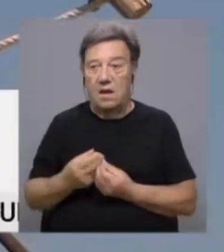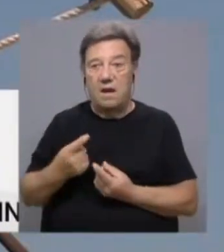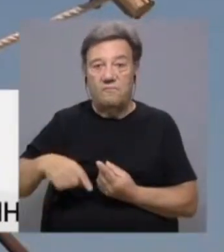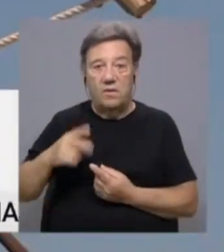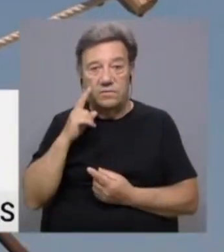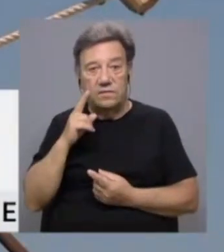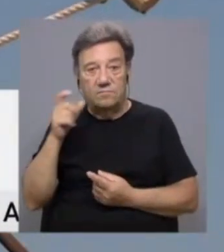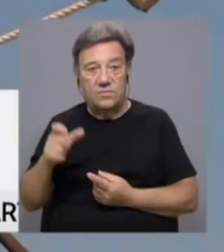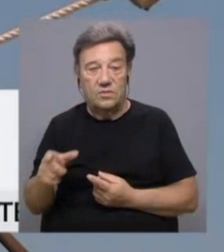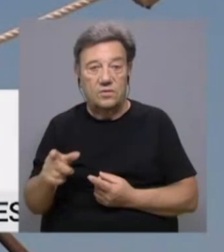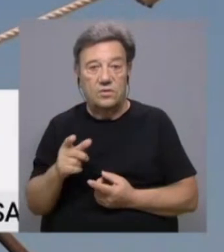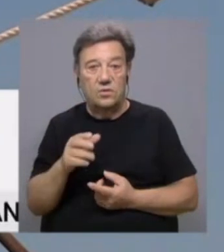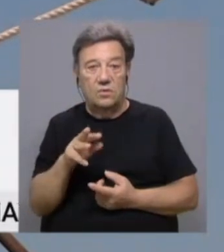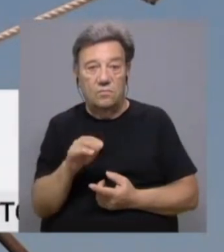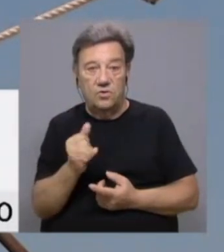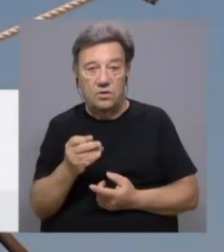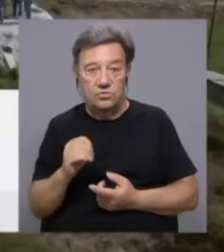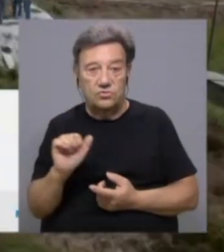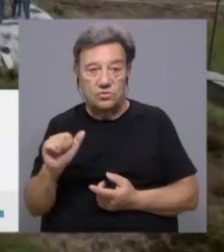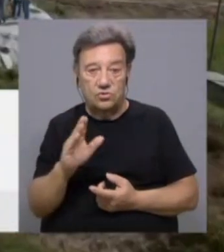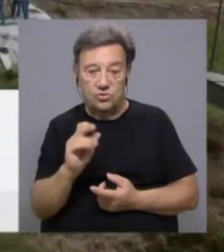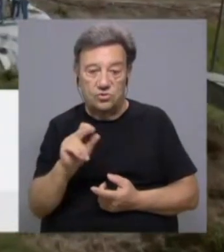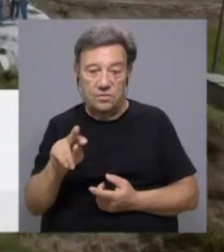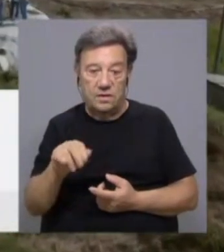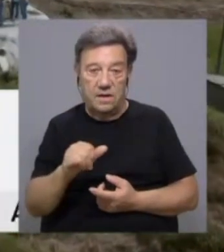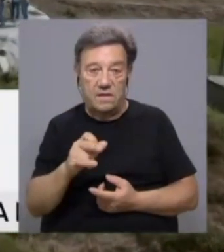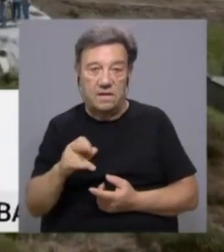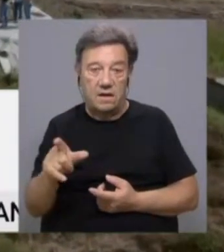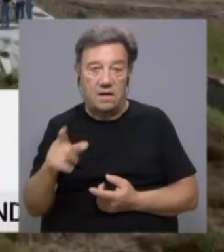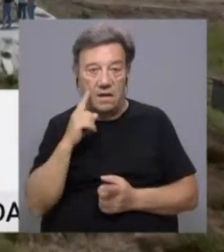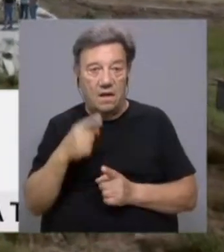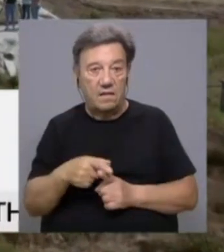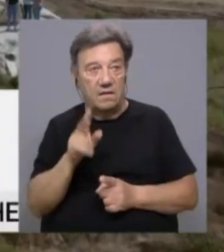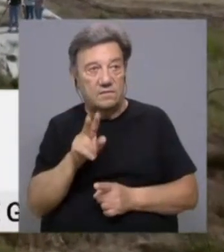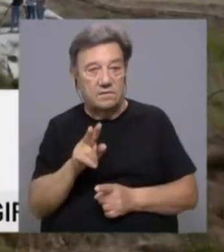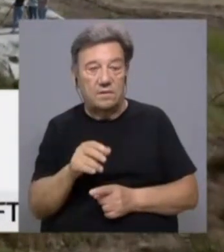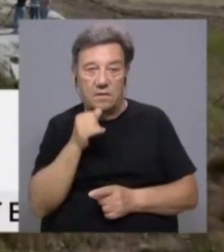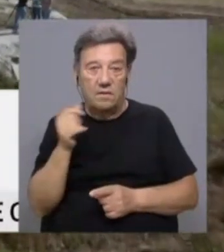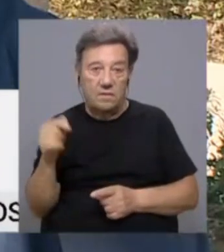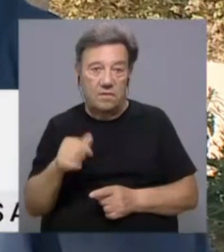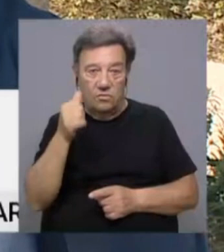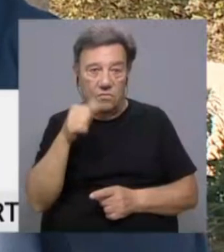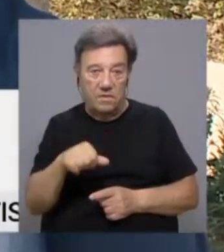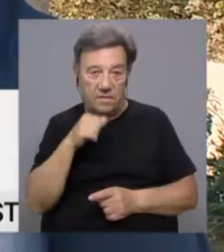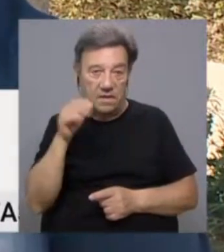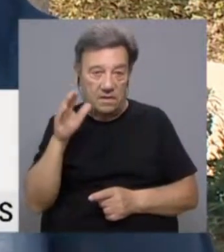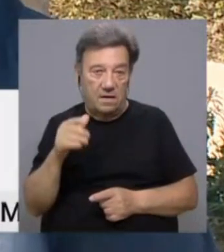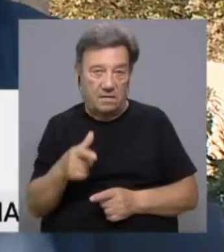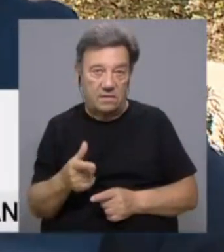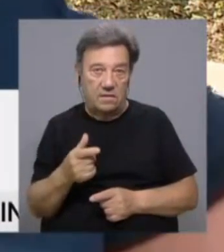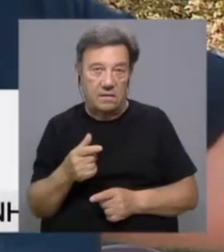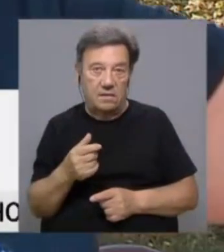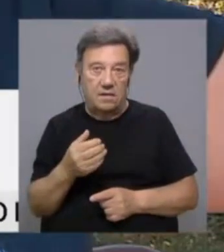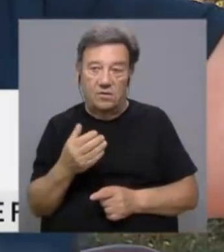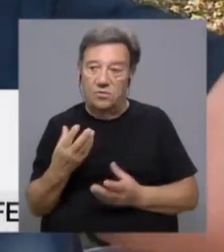gente. Os moinhos dos Junqueiras tornaram-se atração local. Bem passar aqui meus domingos, aqui à tarde, merendar. Com